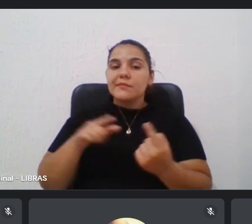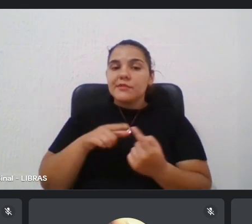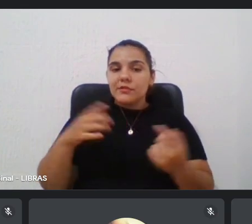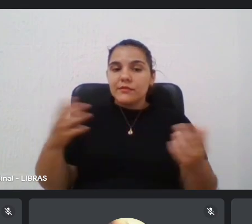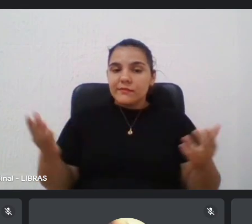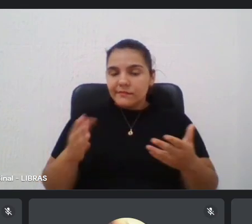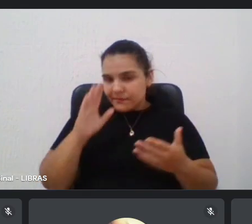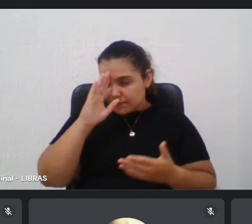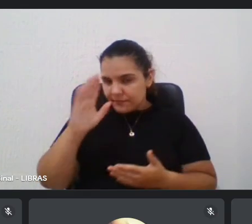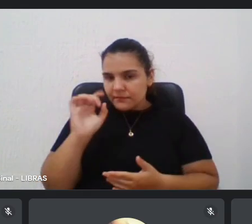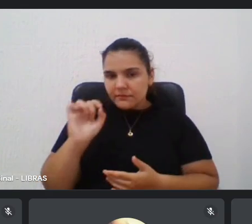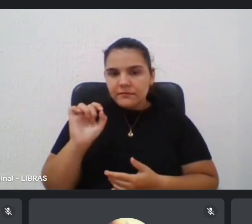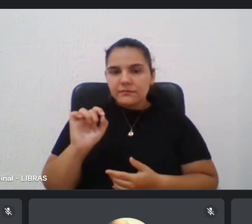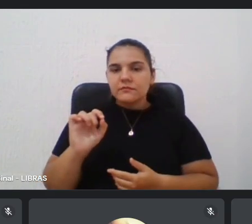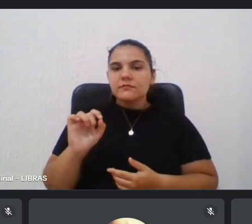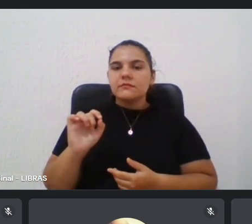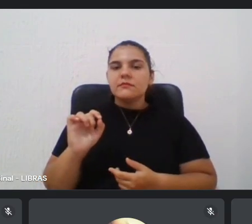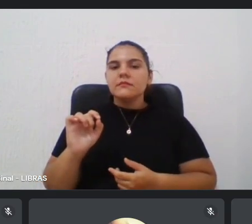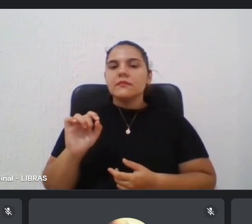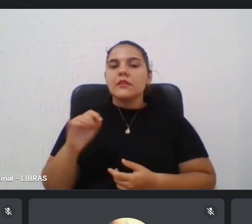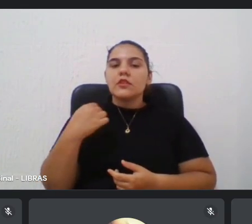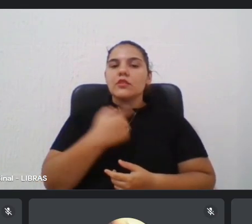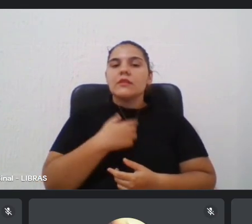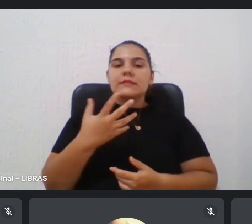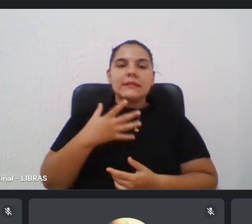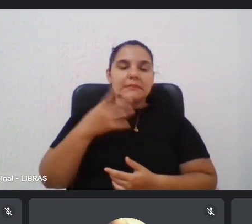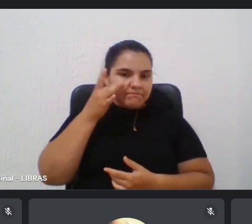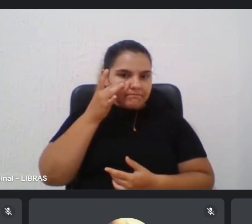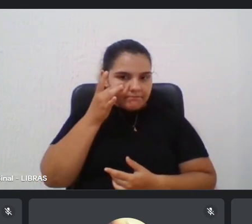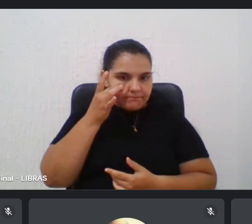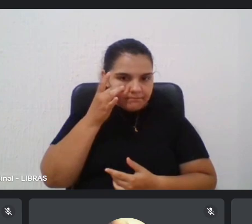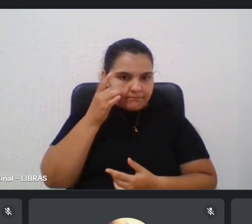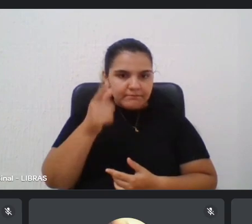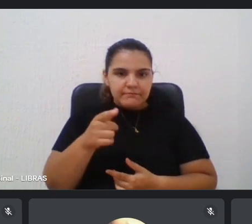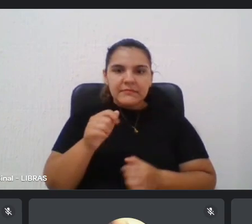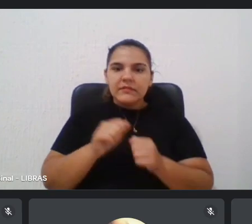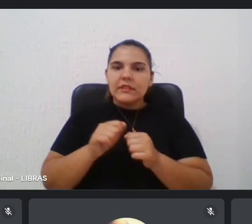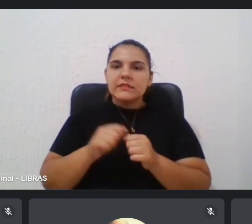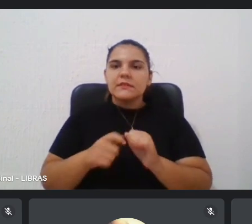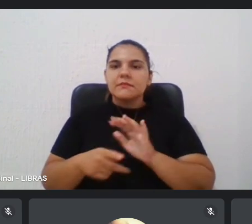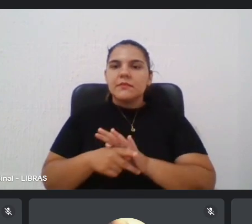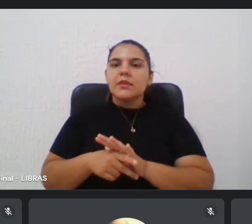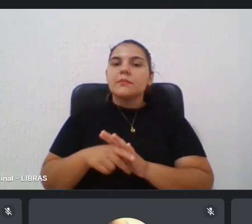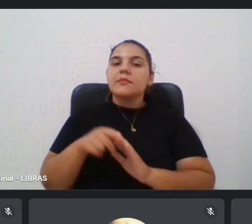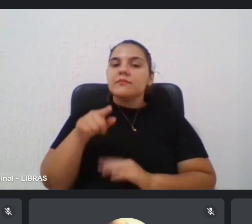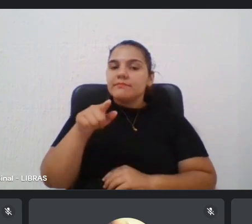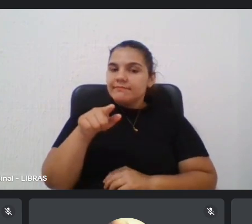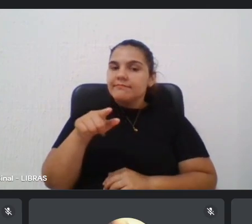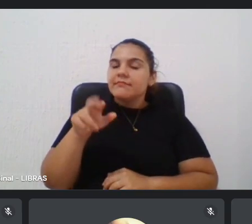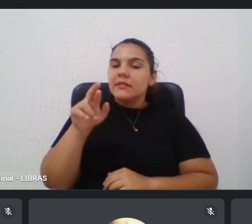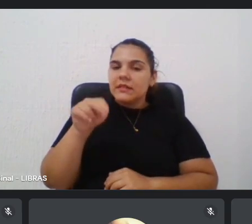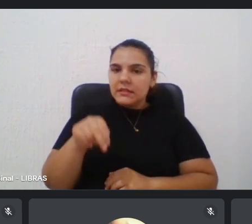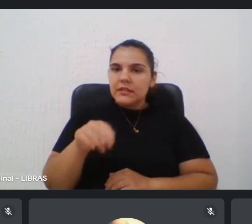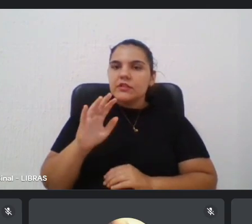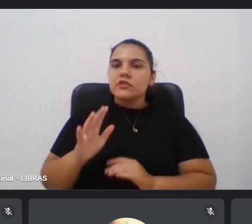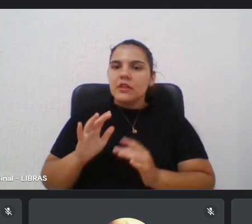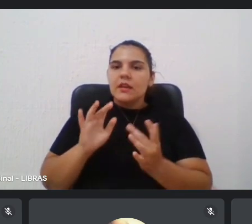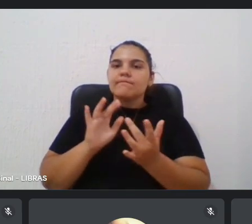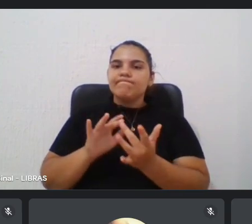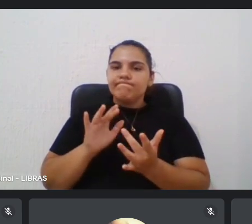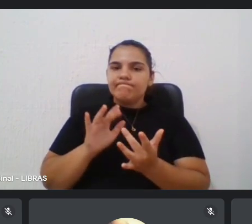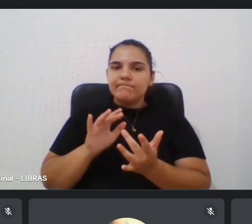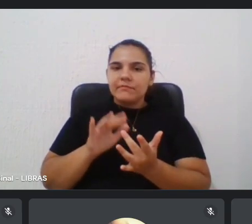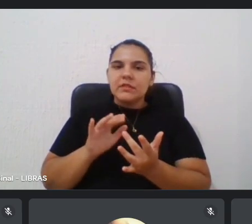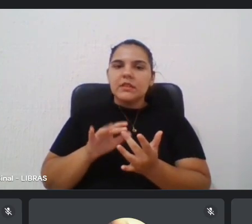presencialmente o Nordeste Psicodélico no Rio Grande do Norte, né? Estamos dialogando com o Instituto do Cérebro para fazer algumas